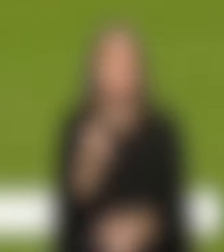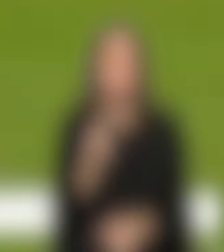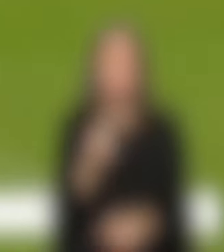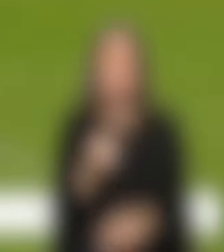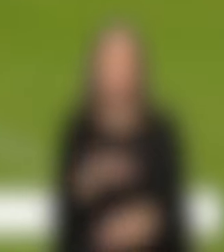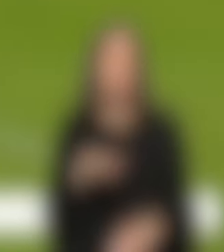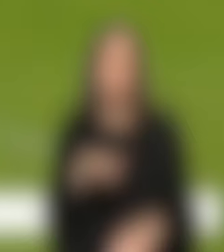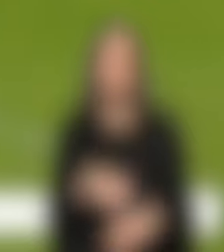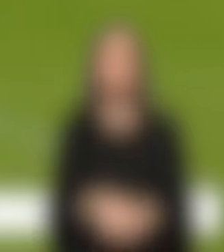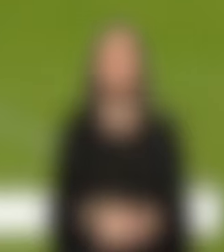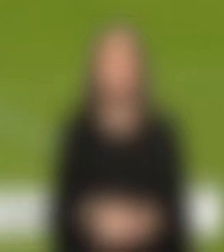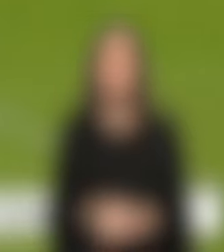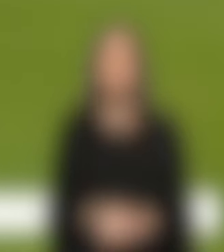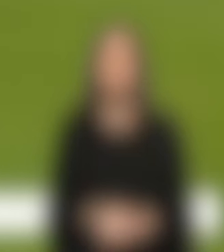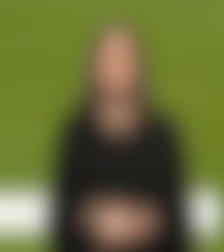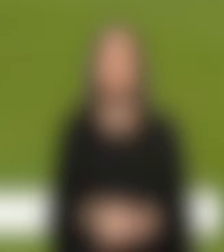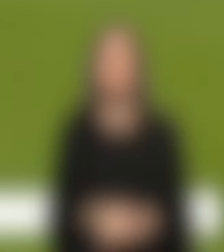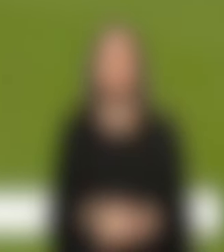do Lusitânia.